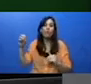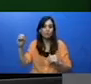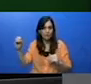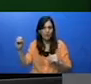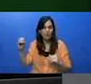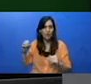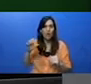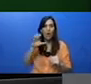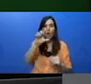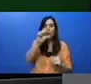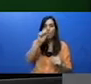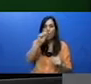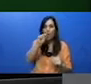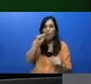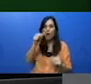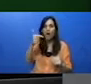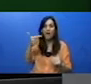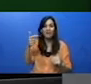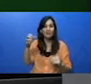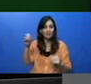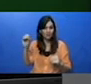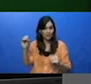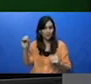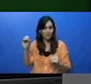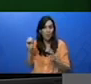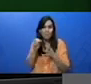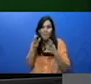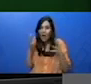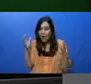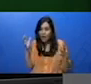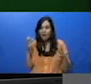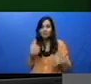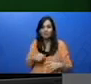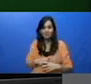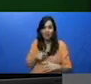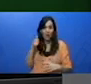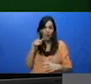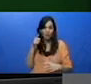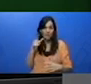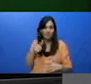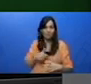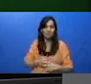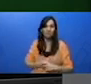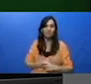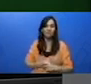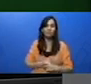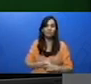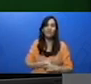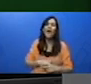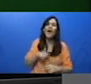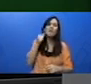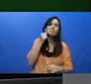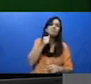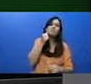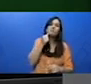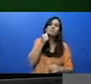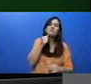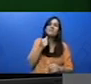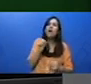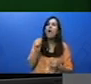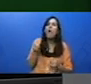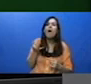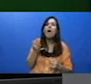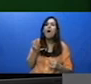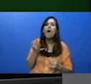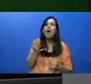ele consegue compor 820, é o maior que ele vai conseguir nessa jogada. Enquanto que a Maria, se colocar